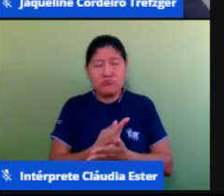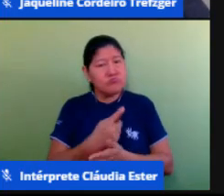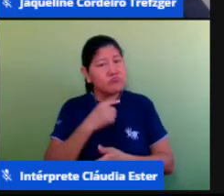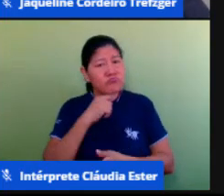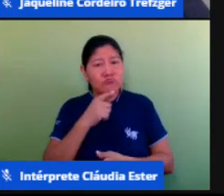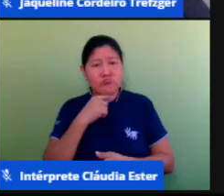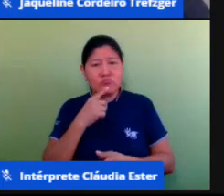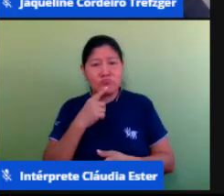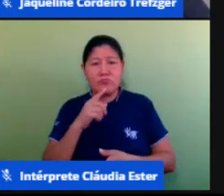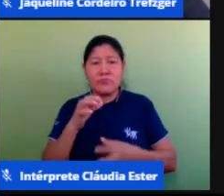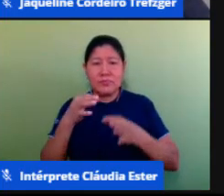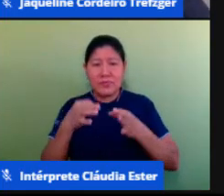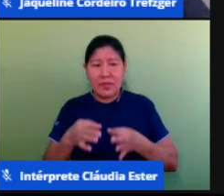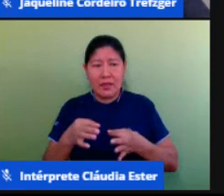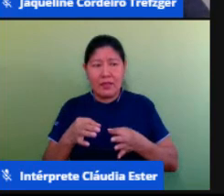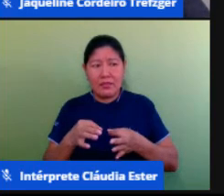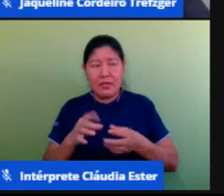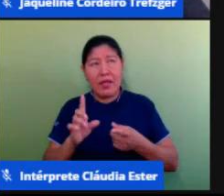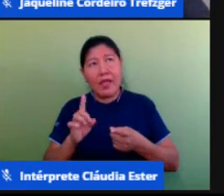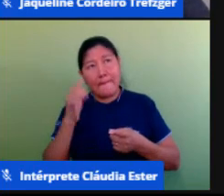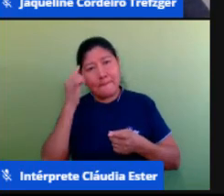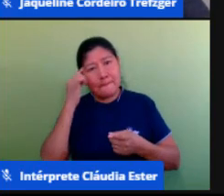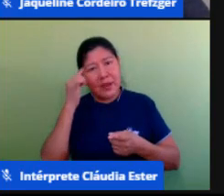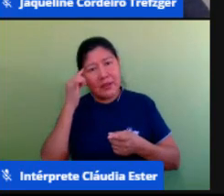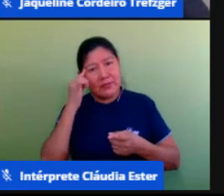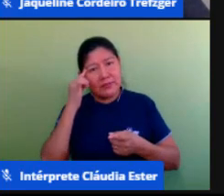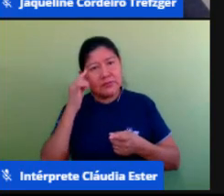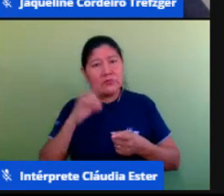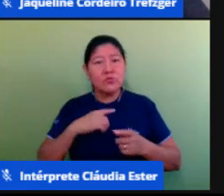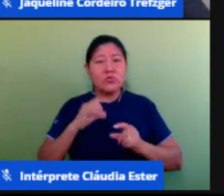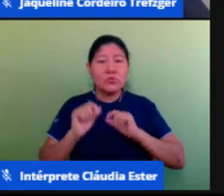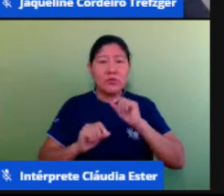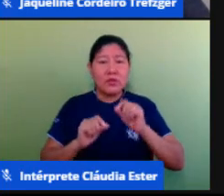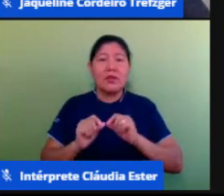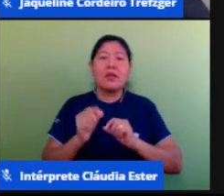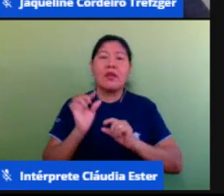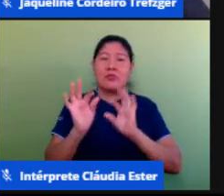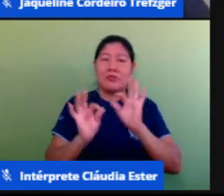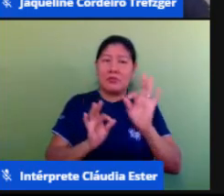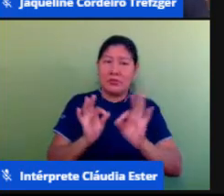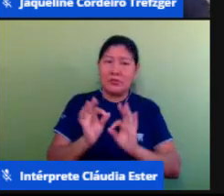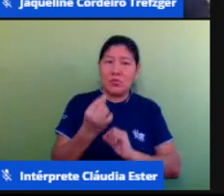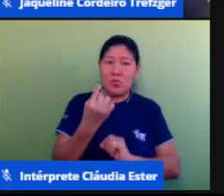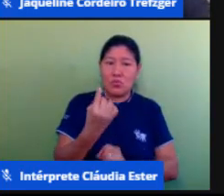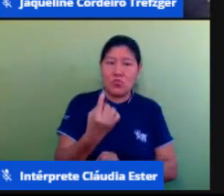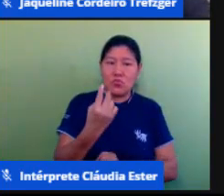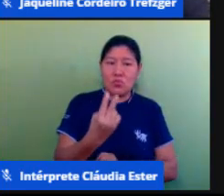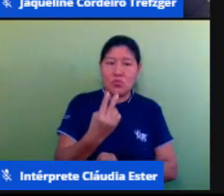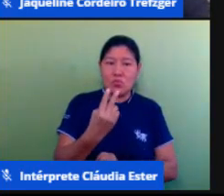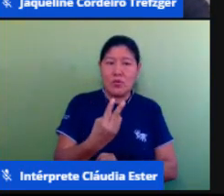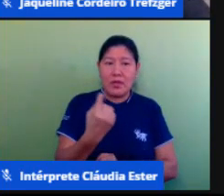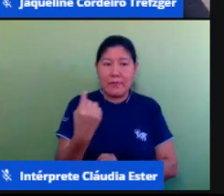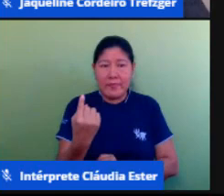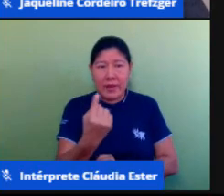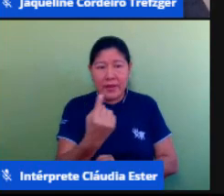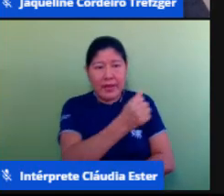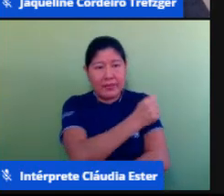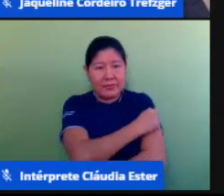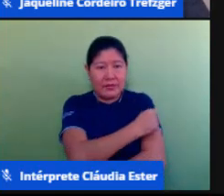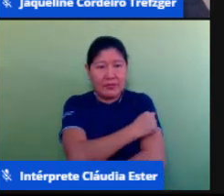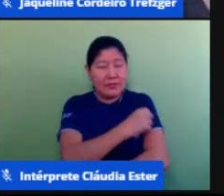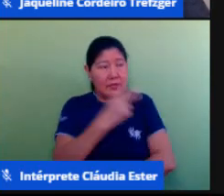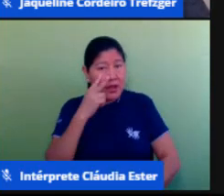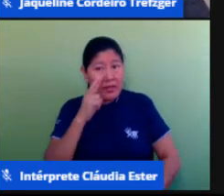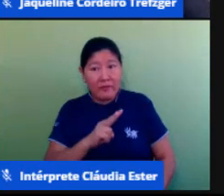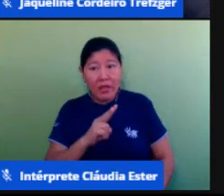vamos fazer juntos. Aí eu faço tudo um por um para ele, até ele ver onde ele errou. Ele vendo